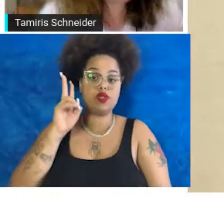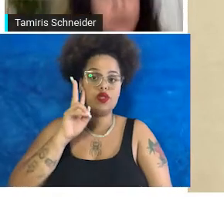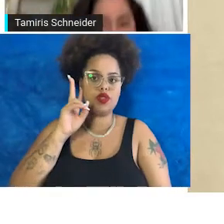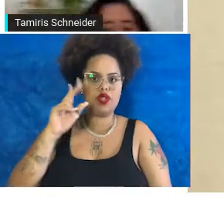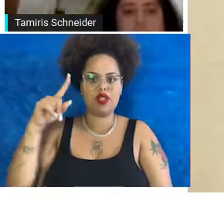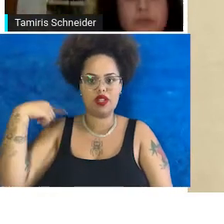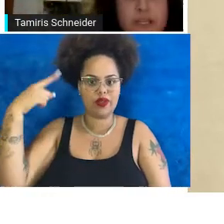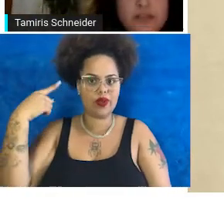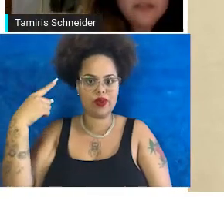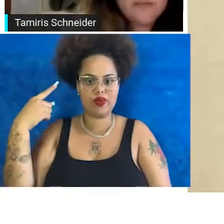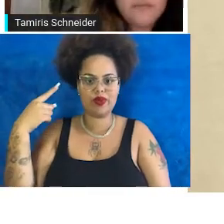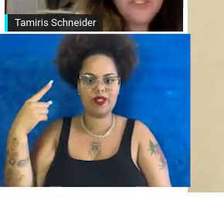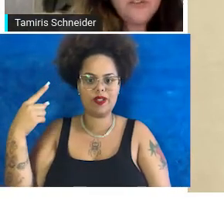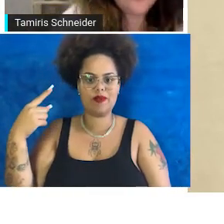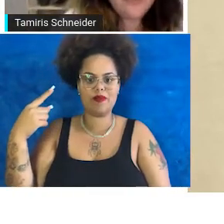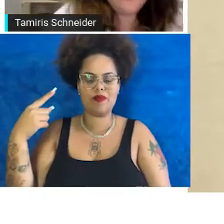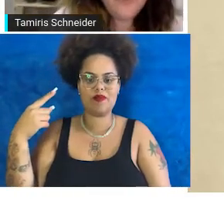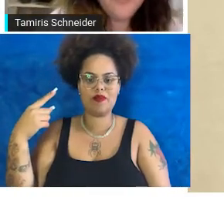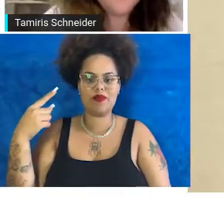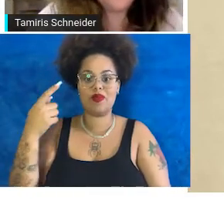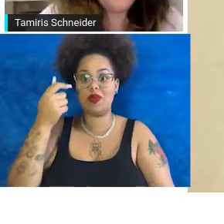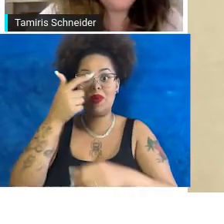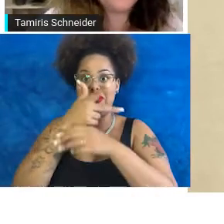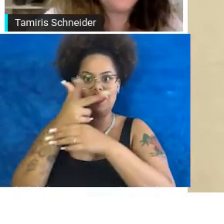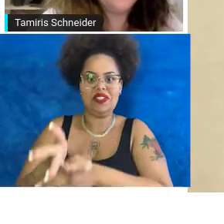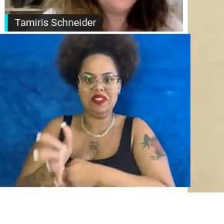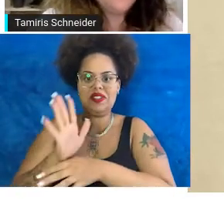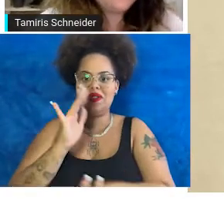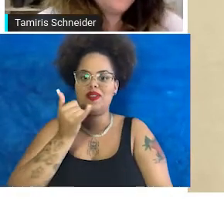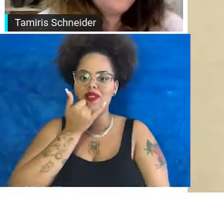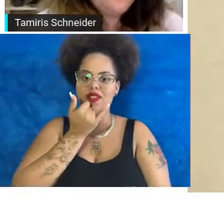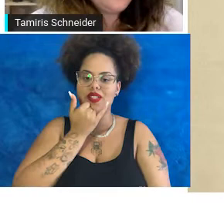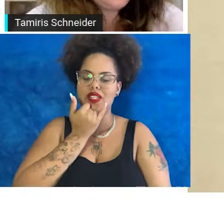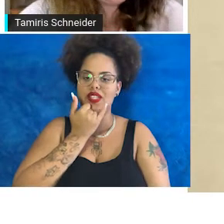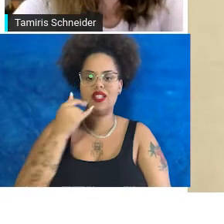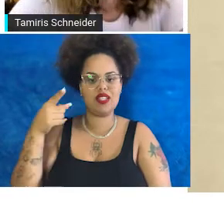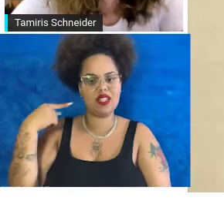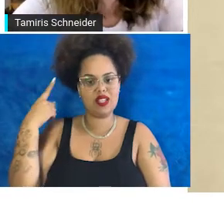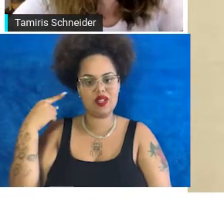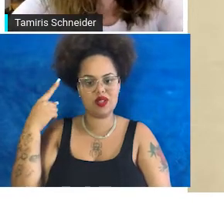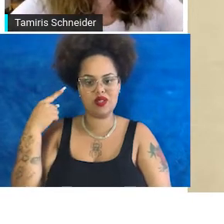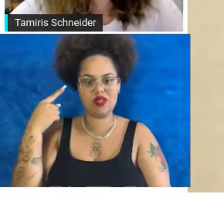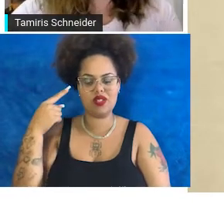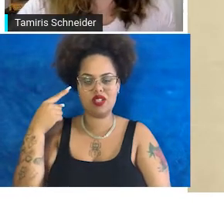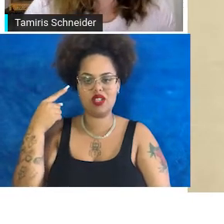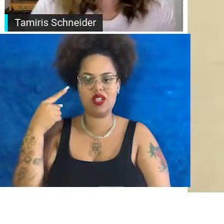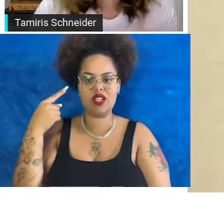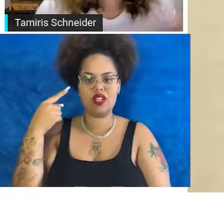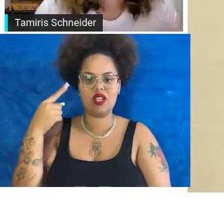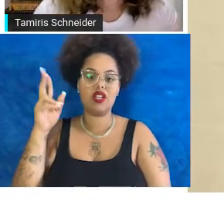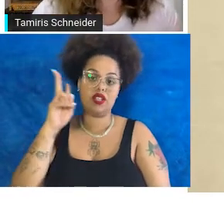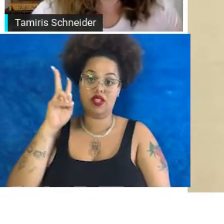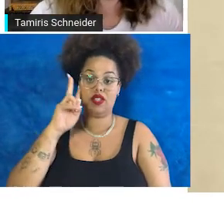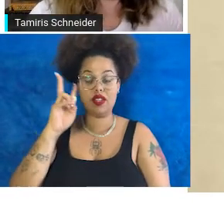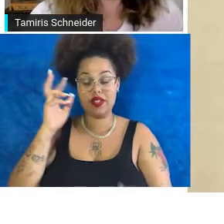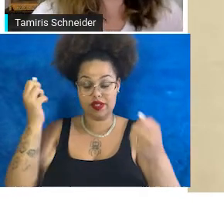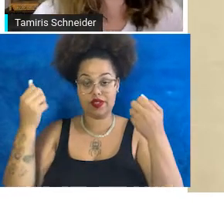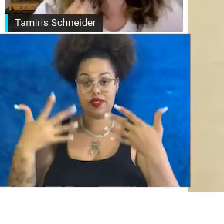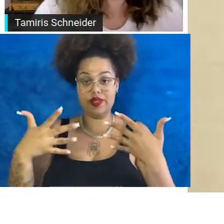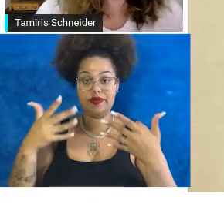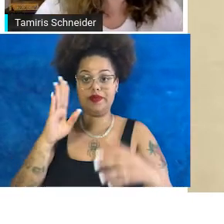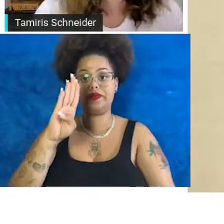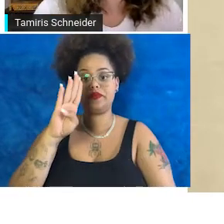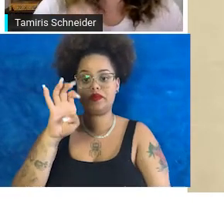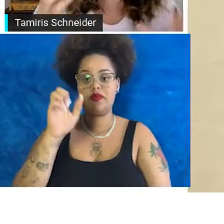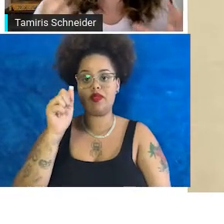nessa loucura que ela... Ui! Gente, quase derrubei o computador, perdão. Nessa loucura que era a história, né? Então